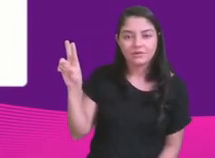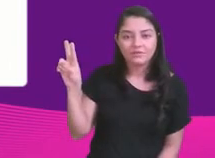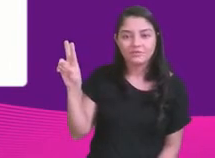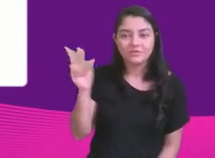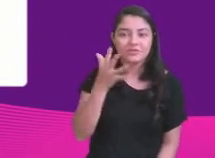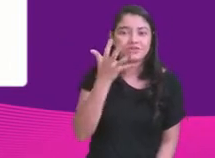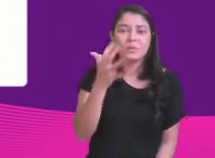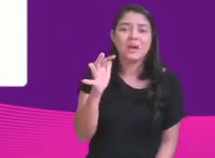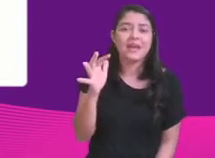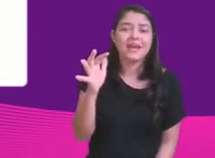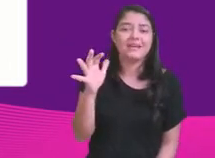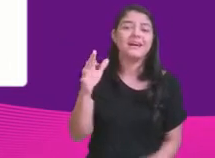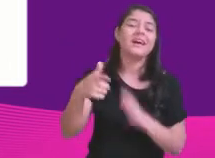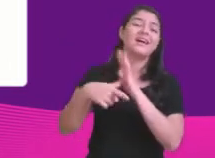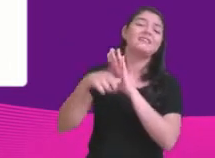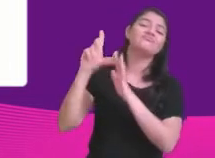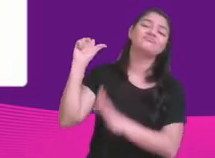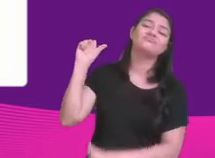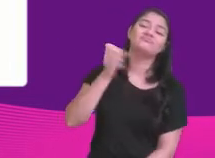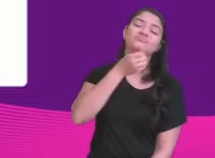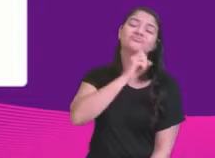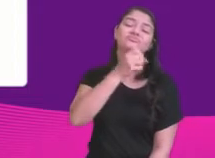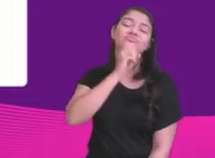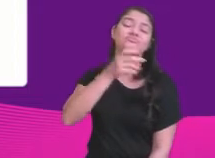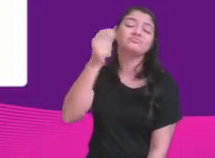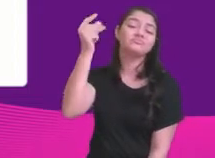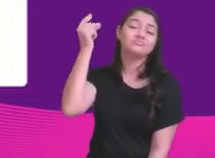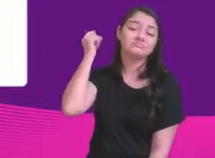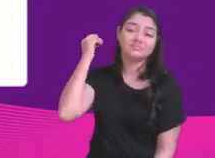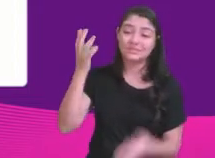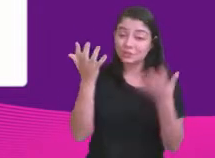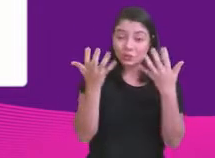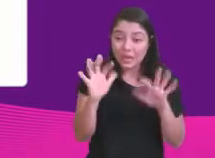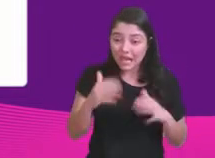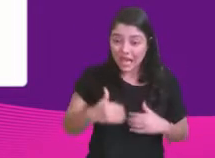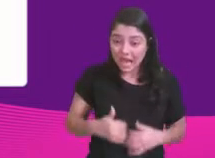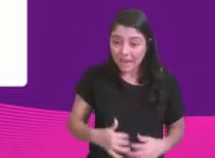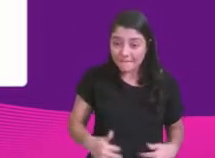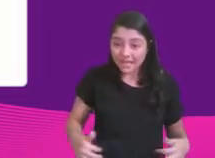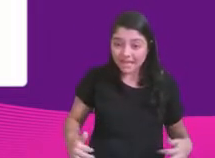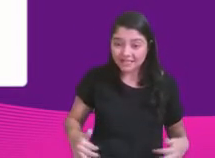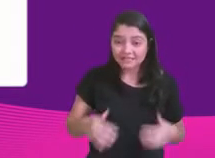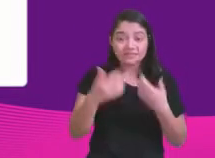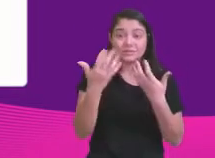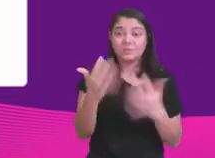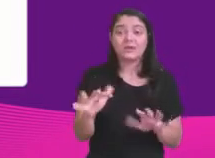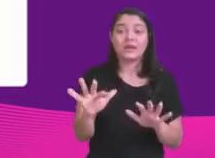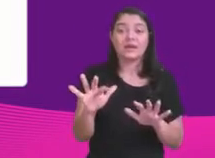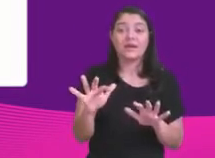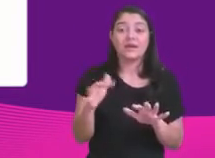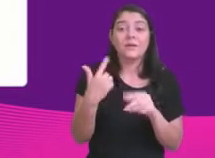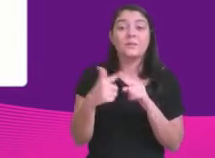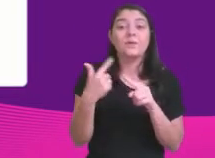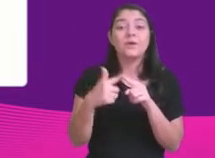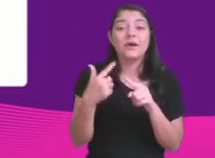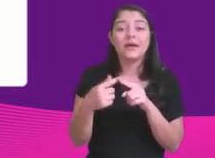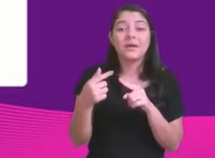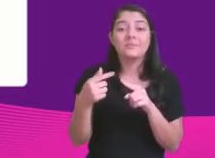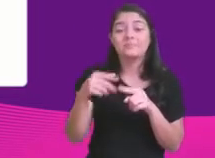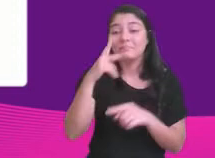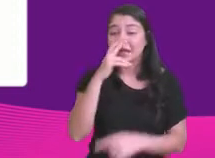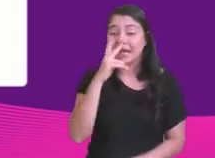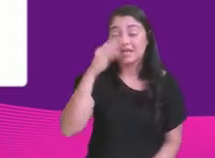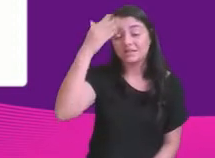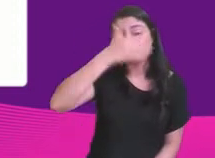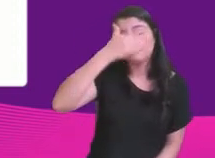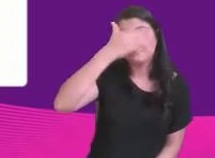para trás. Nós não queremos executar essa cirurgia de forma aberta, na qual nós sabemos que vamos executá-la cegas. Vamos colocar